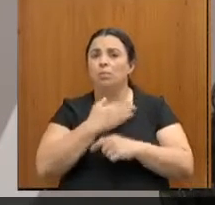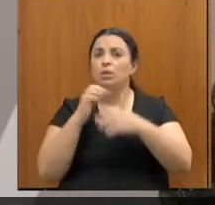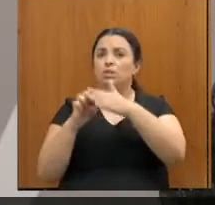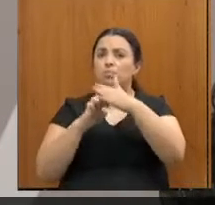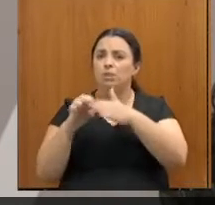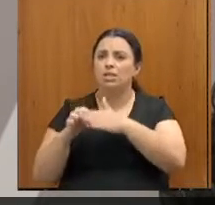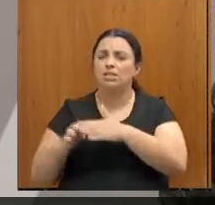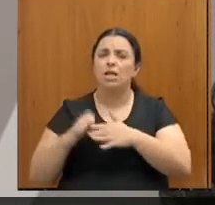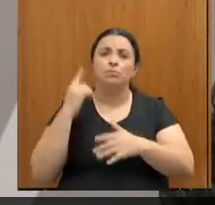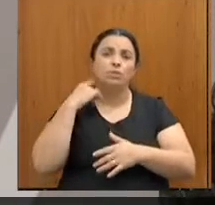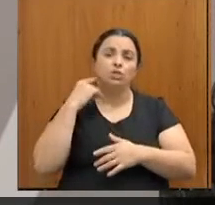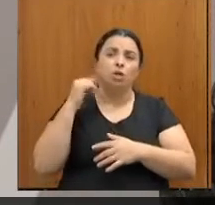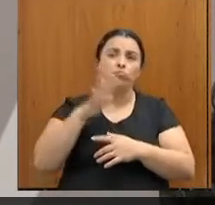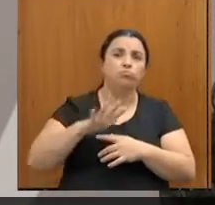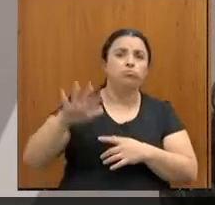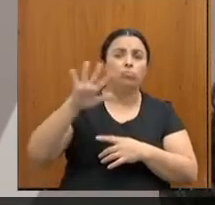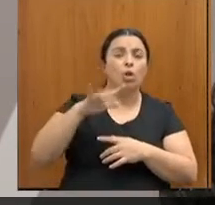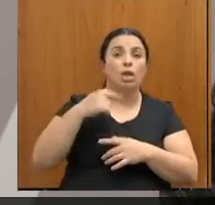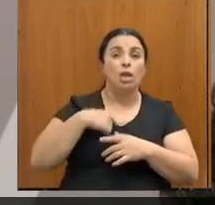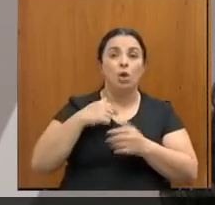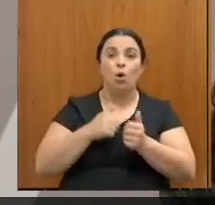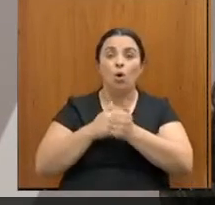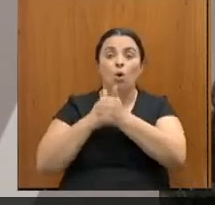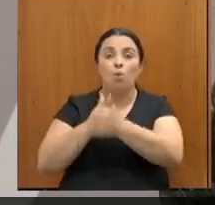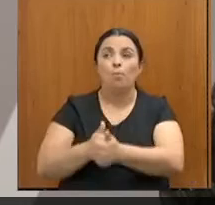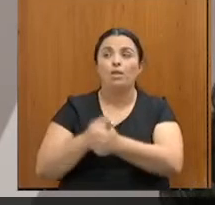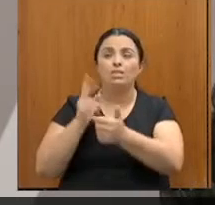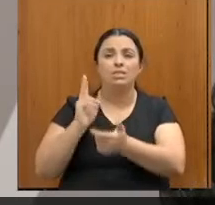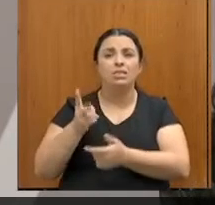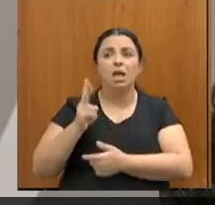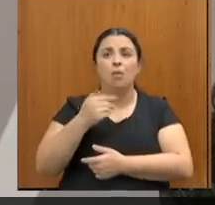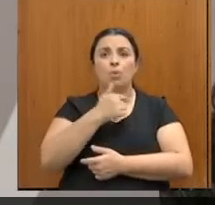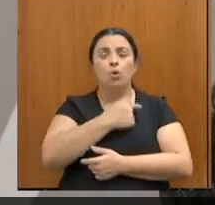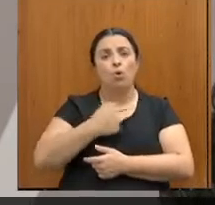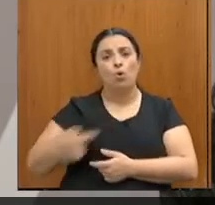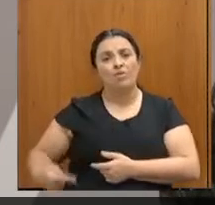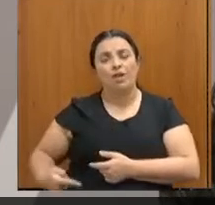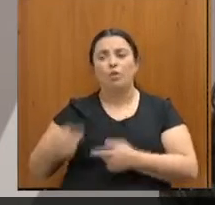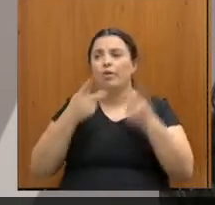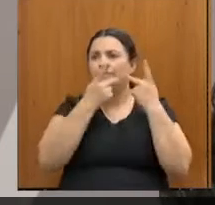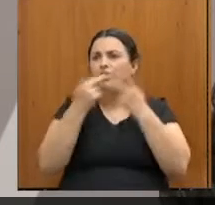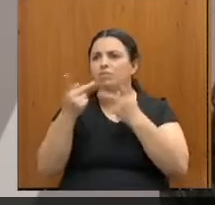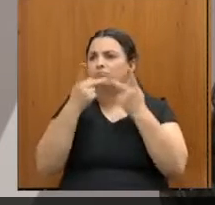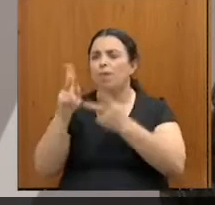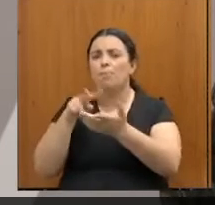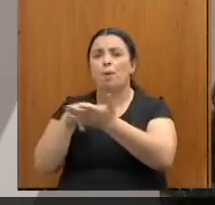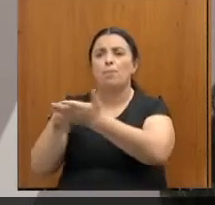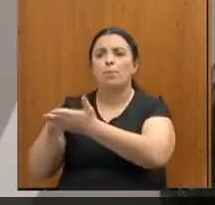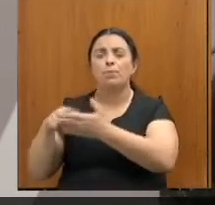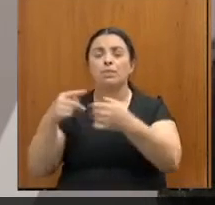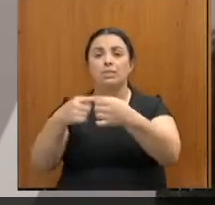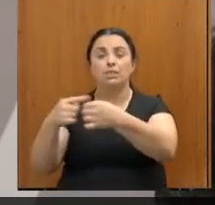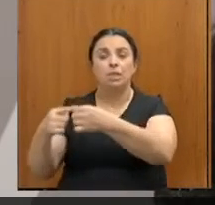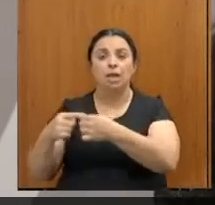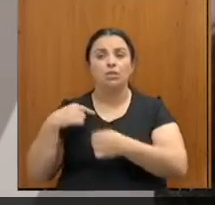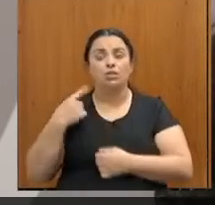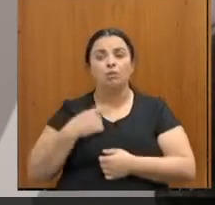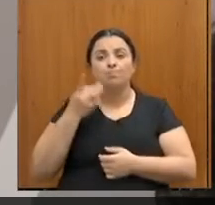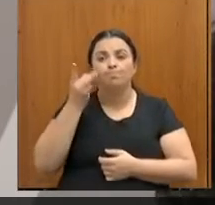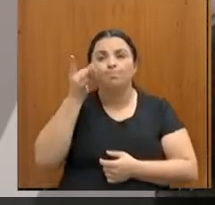Gerais e tenho acompanhado o governador em diversas visitas municípios da fora e a gente tem presenciado